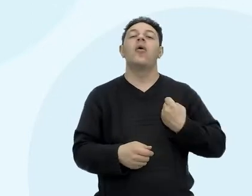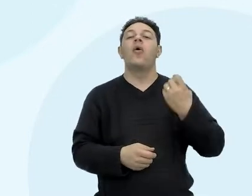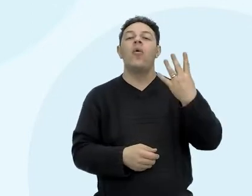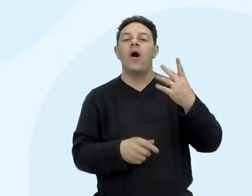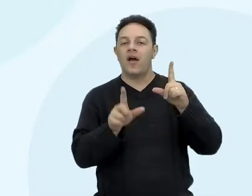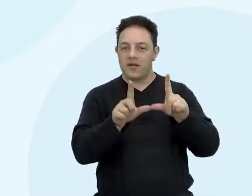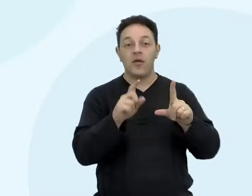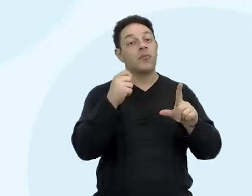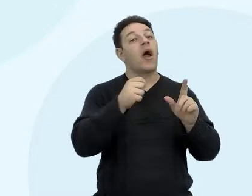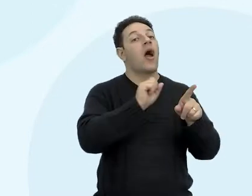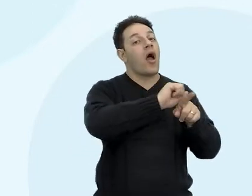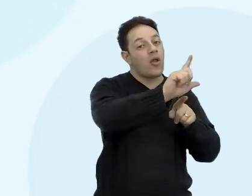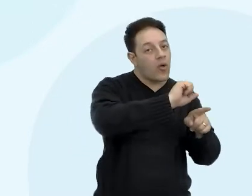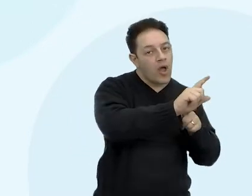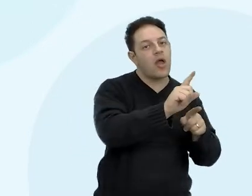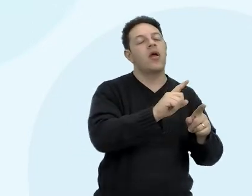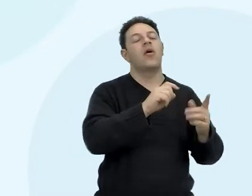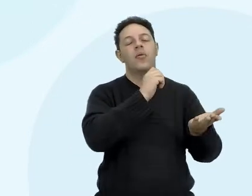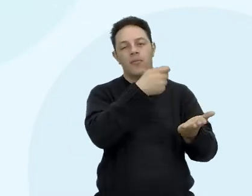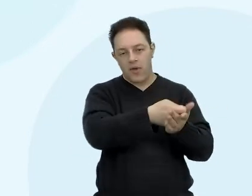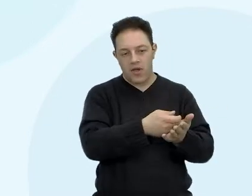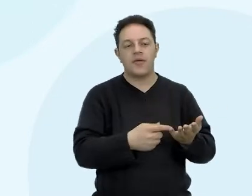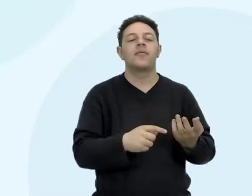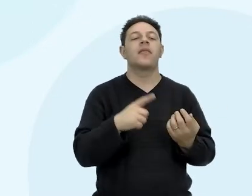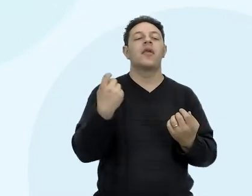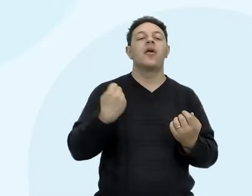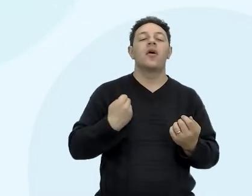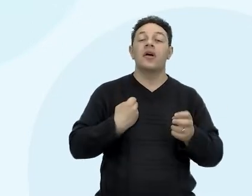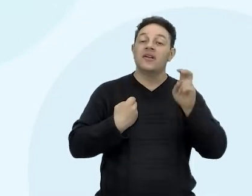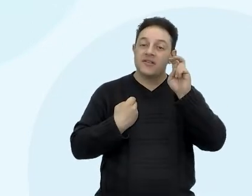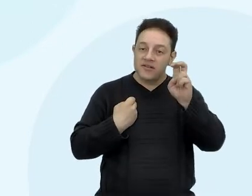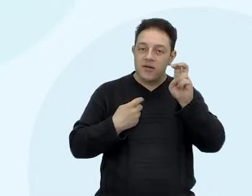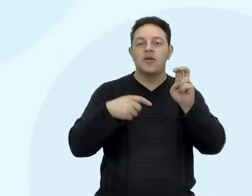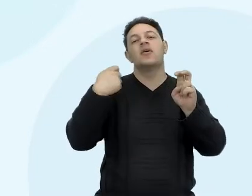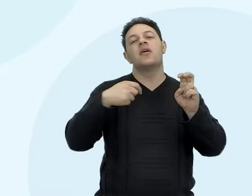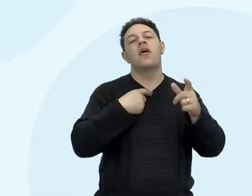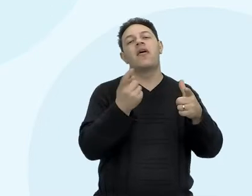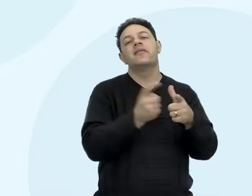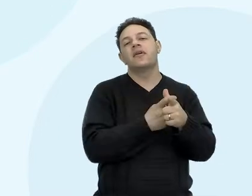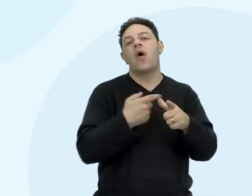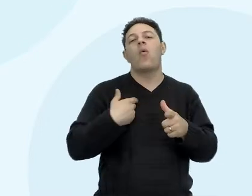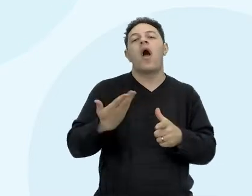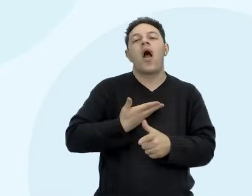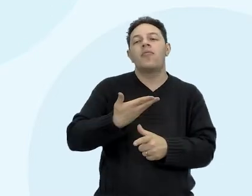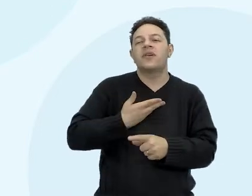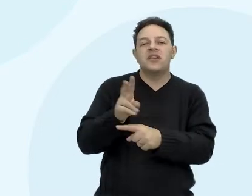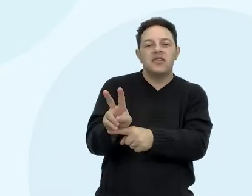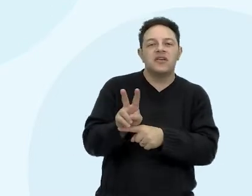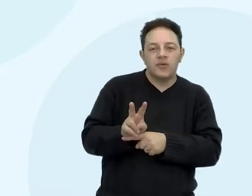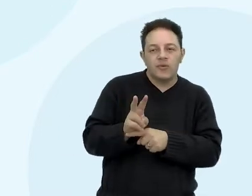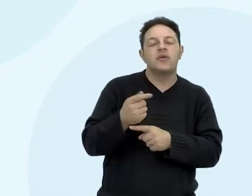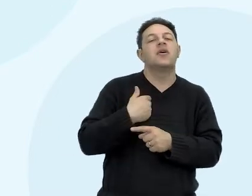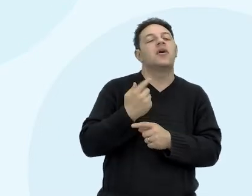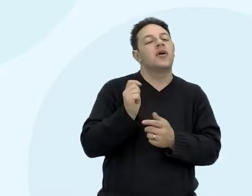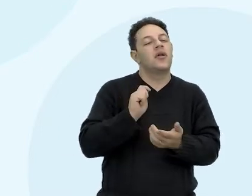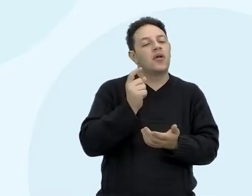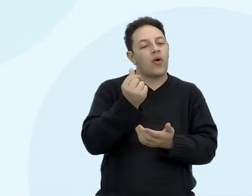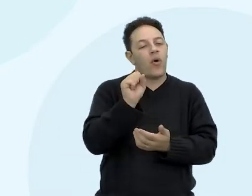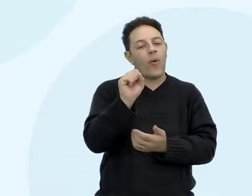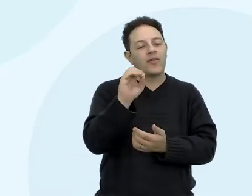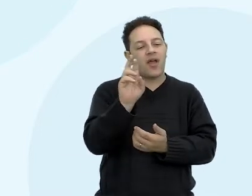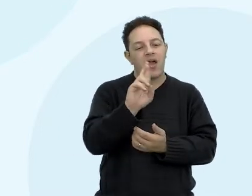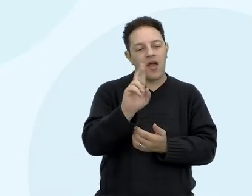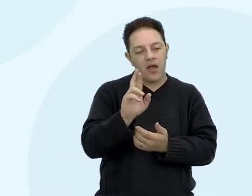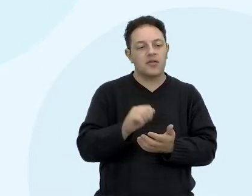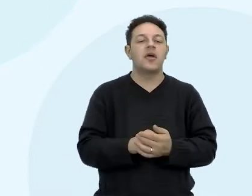aluguel / condomínio. A carta 5, dívida com colega, escolha aí R$80.